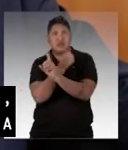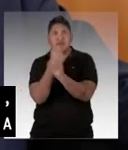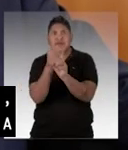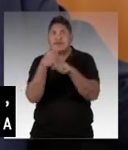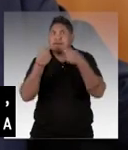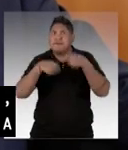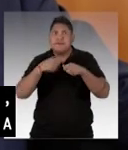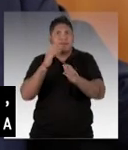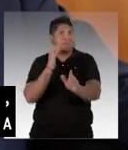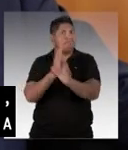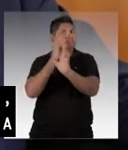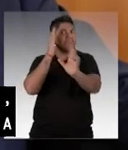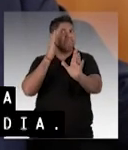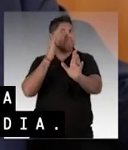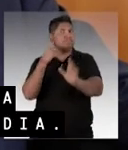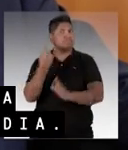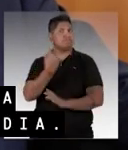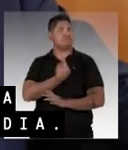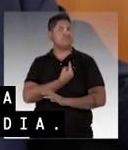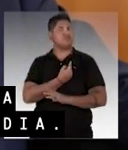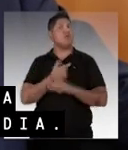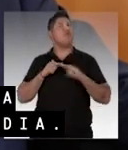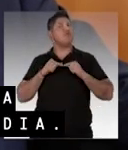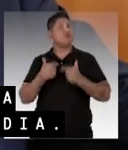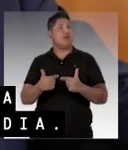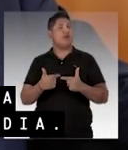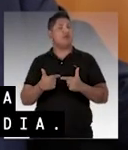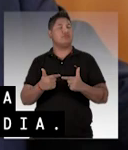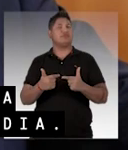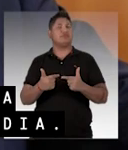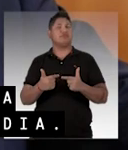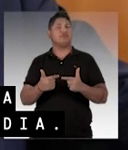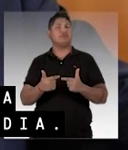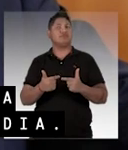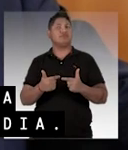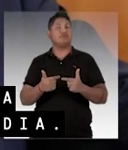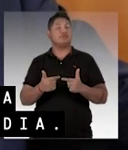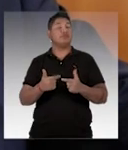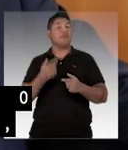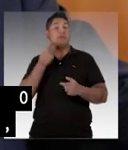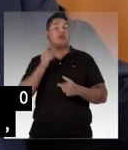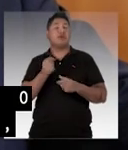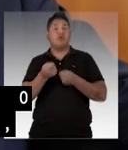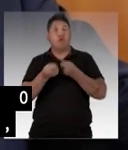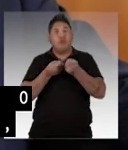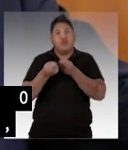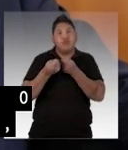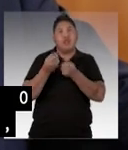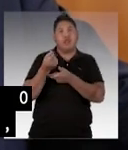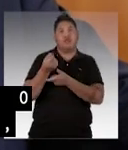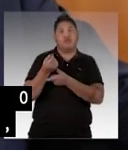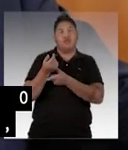A sociedade precisa identificar a nossa atuação no seu dia a dia. Para isso, controlar o orçamento, planejar e